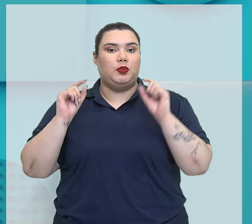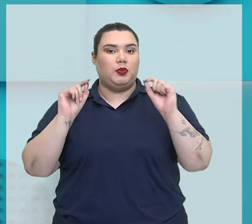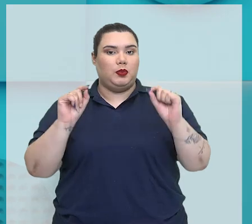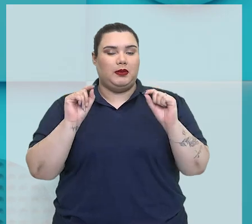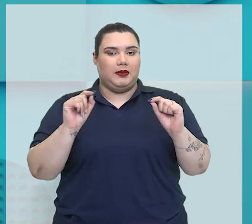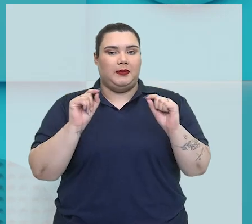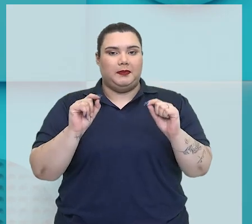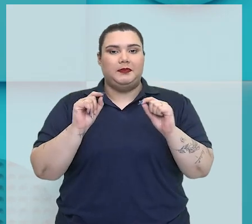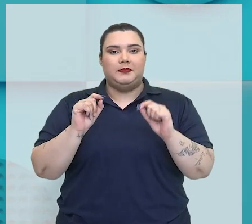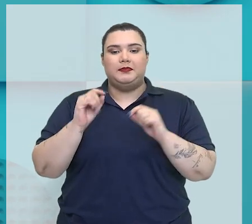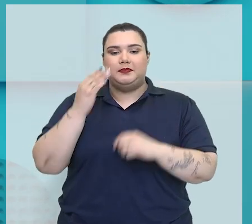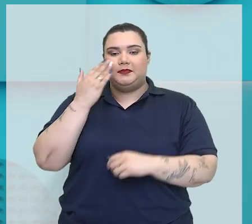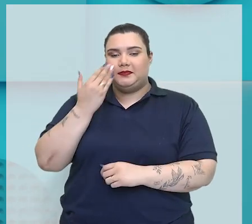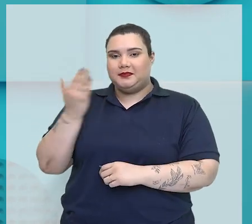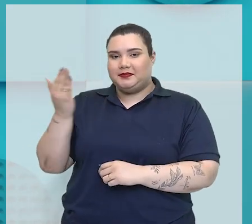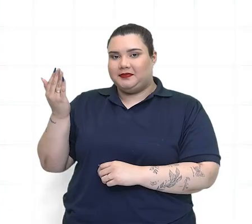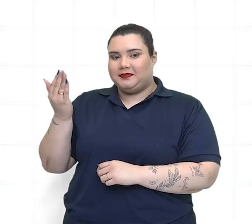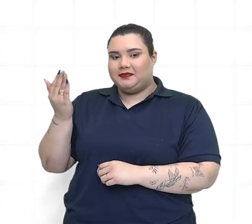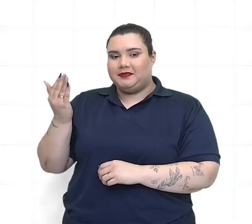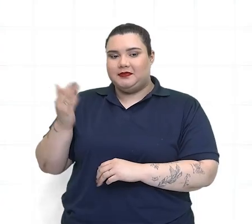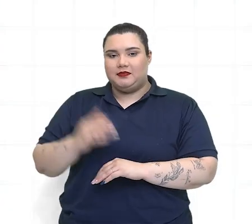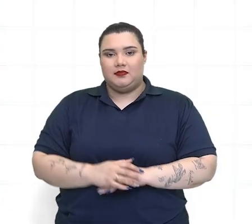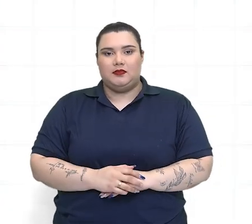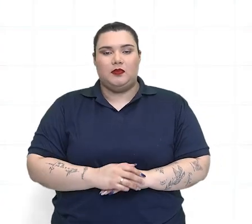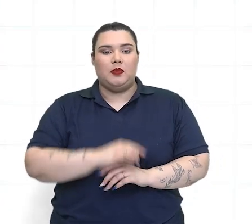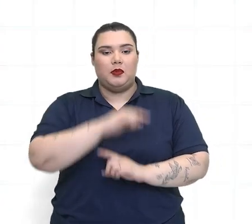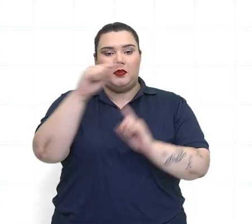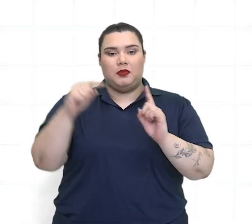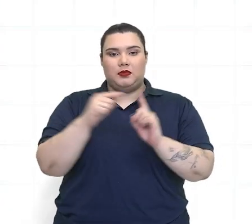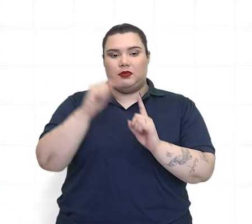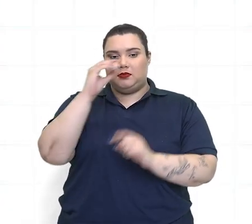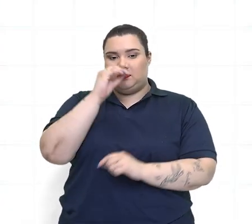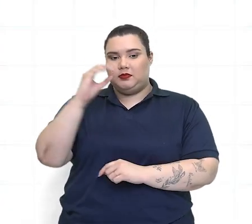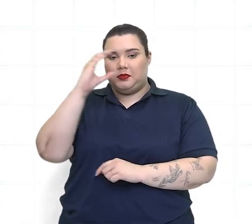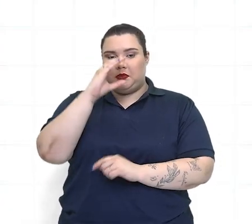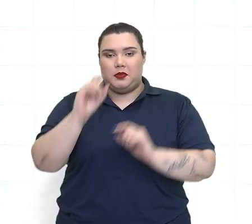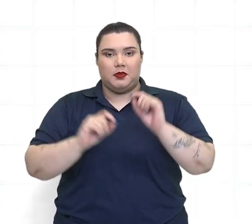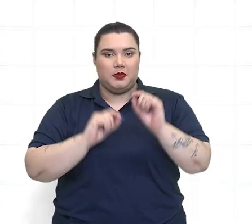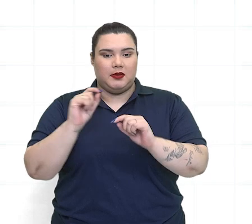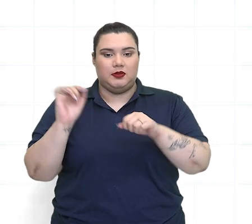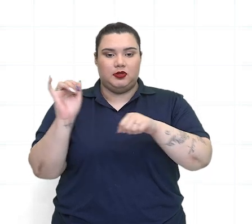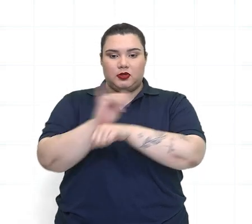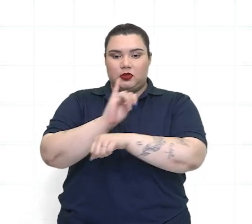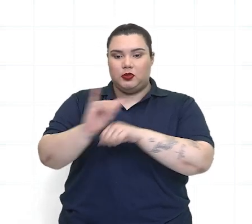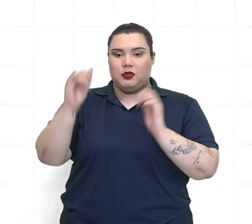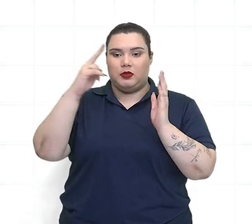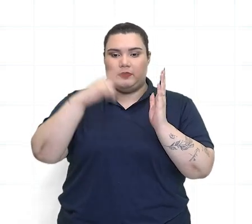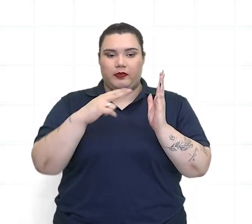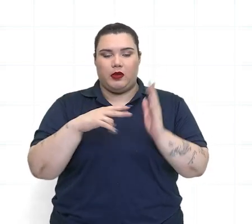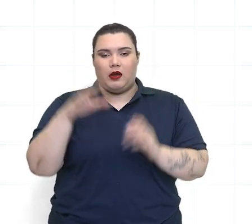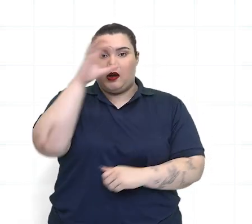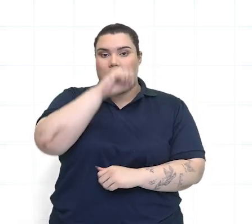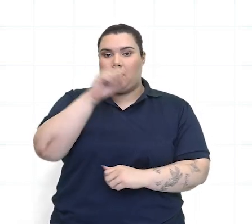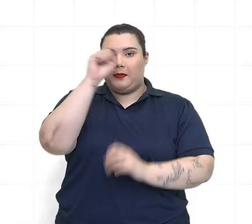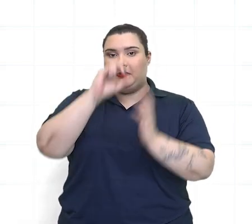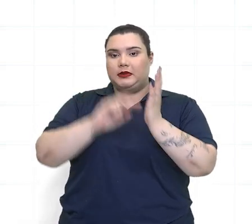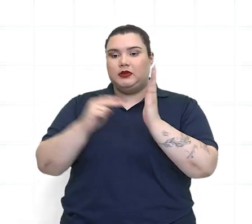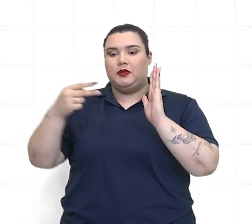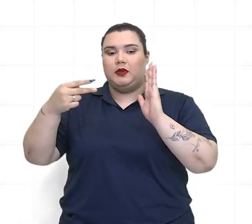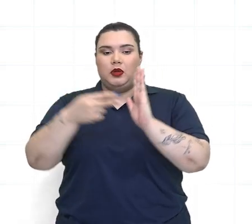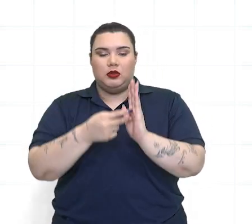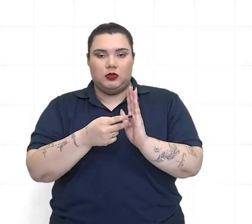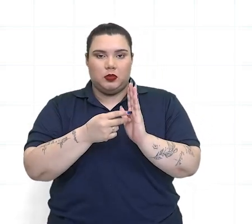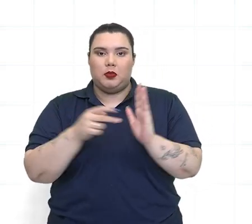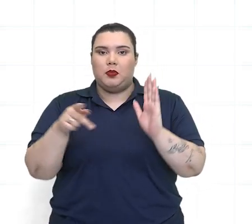objeto de conhecimento da nossa aula, que se chama Estratégia de Leitura, apreender os